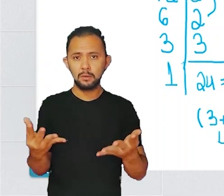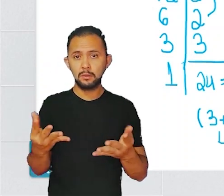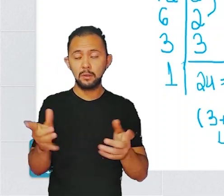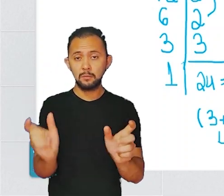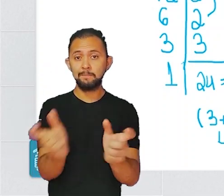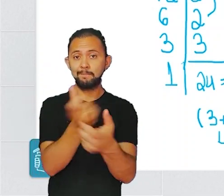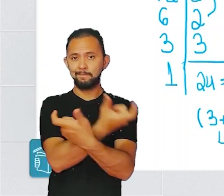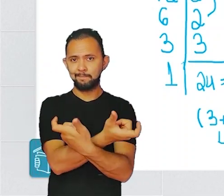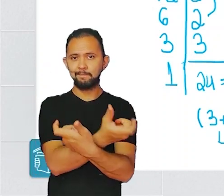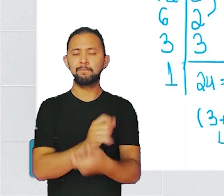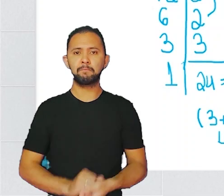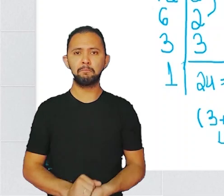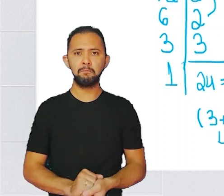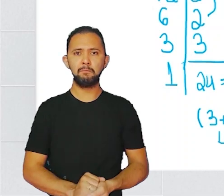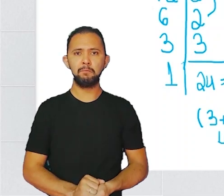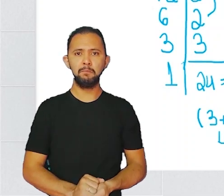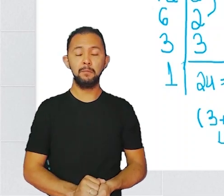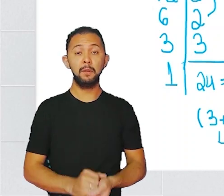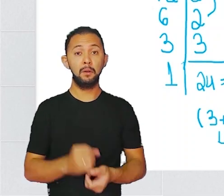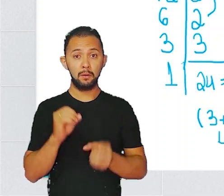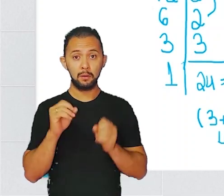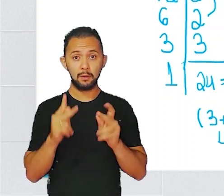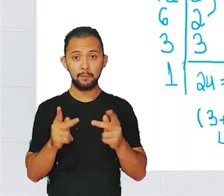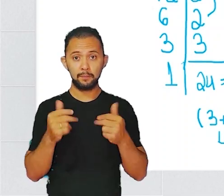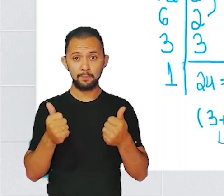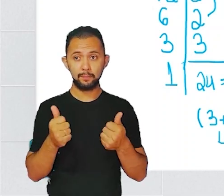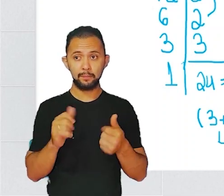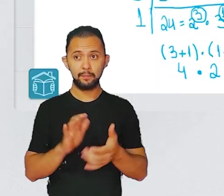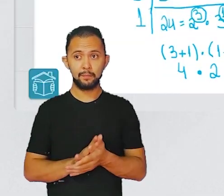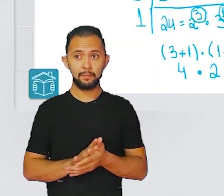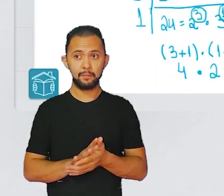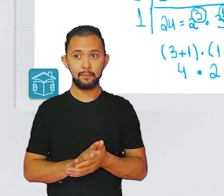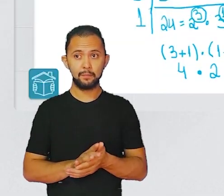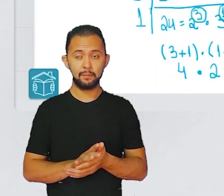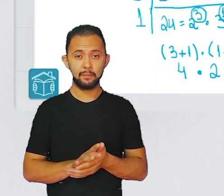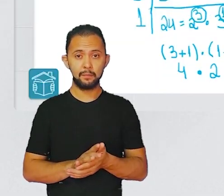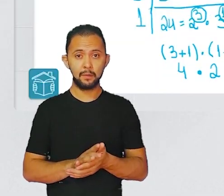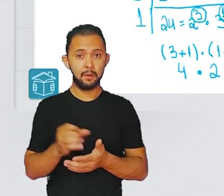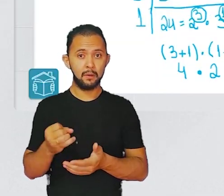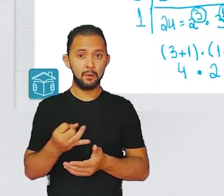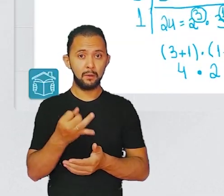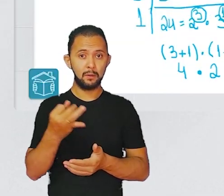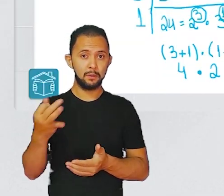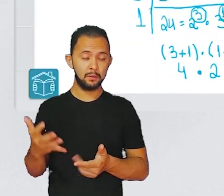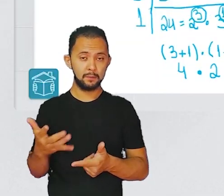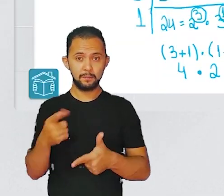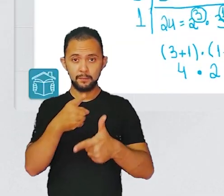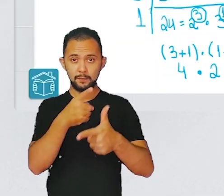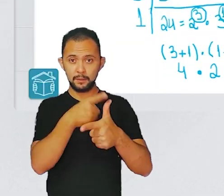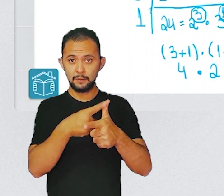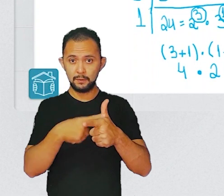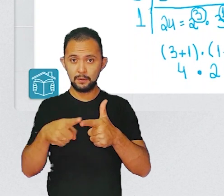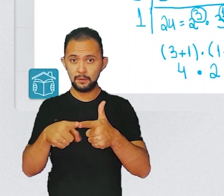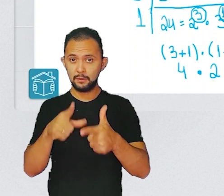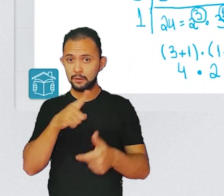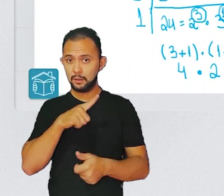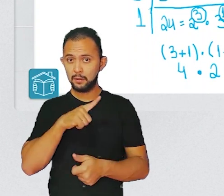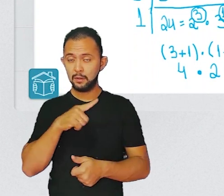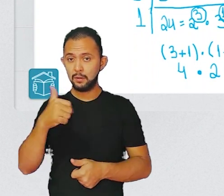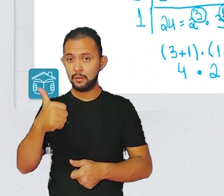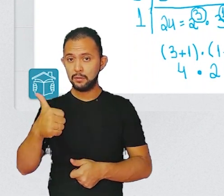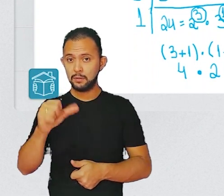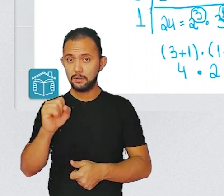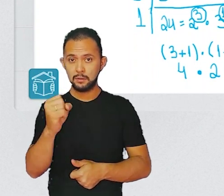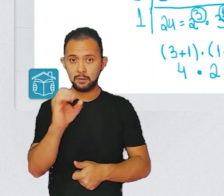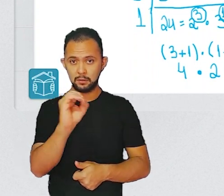é o oposto do outro. Show de bola? Agora a outra pergunta aí, ó. Quantos divisores tem o 180? A gente vai fazer o